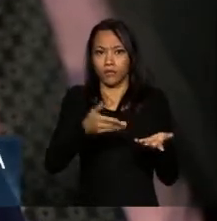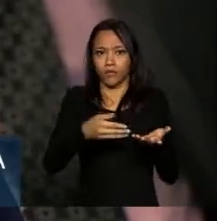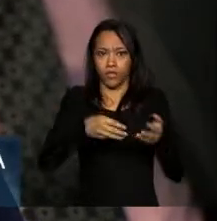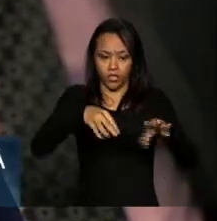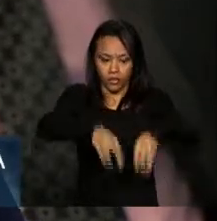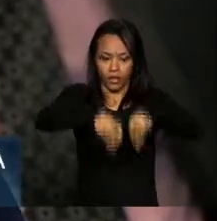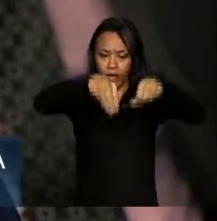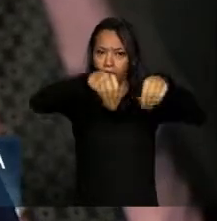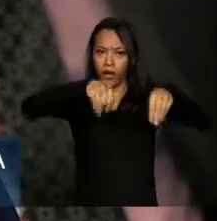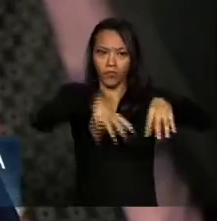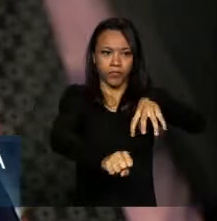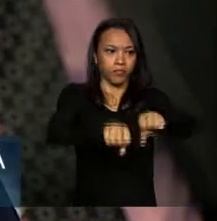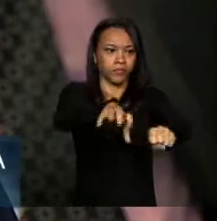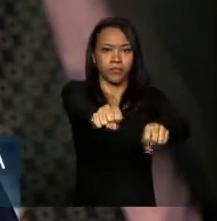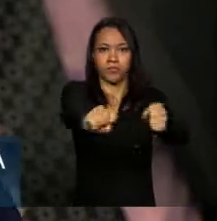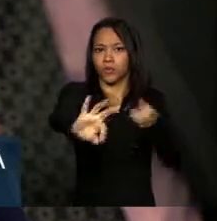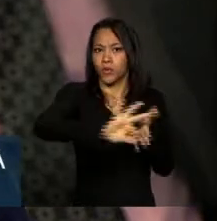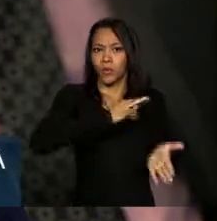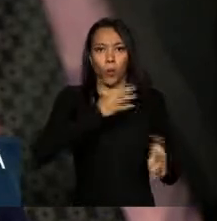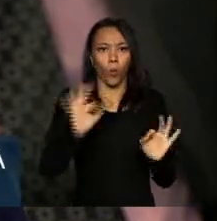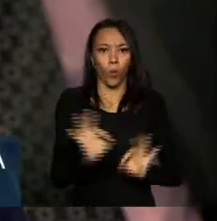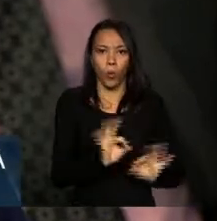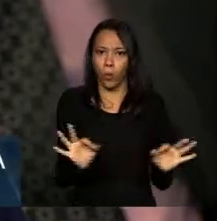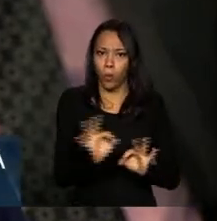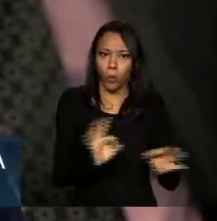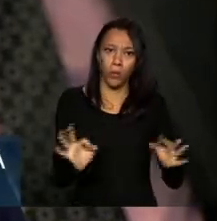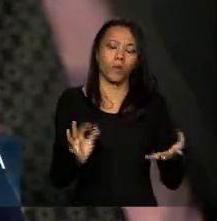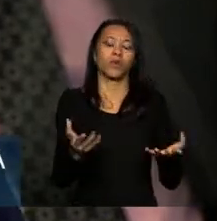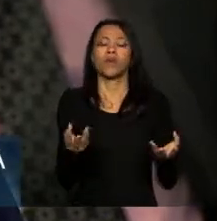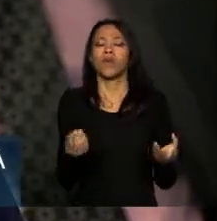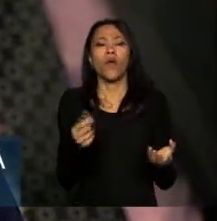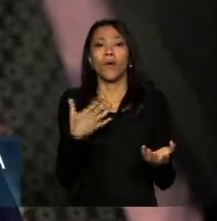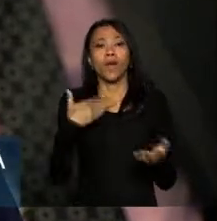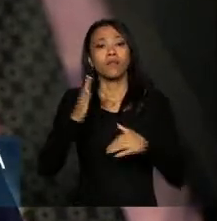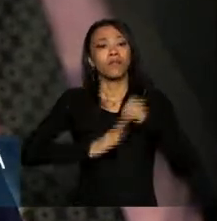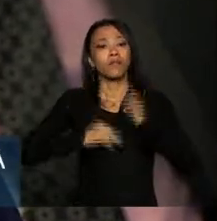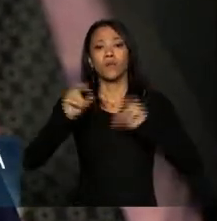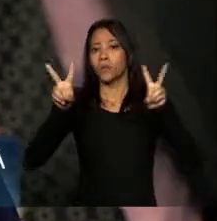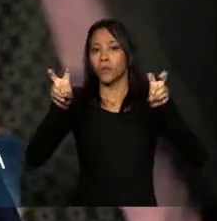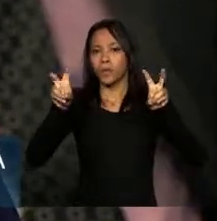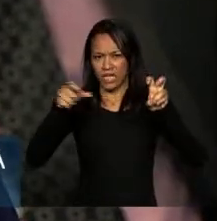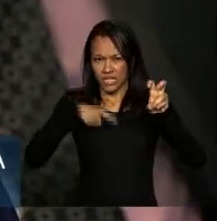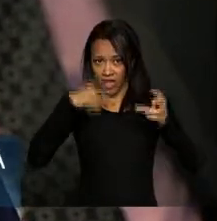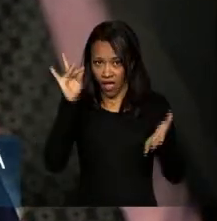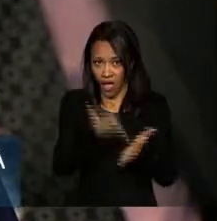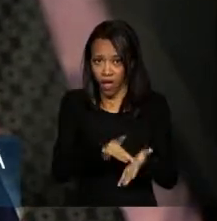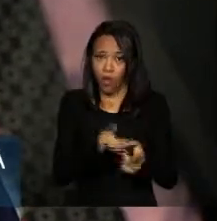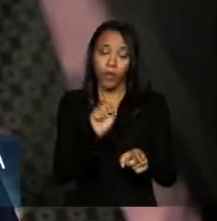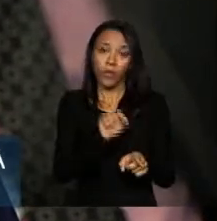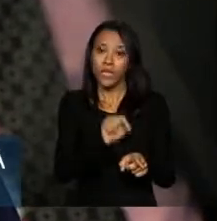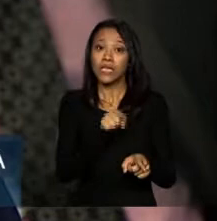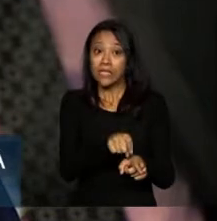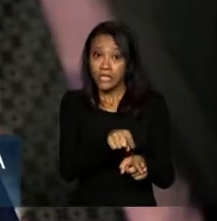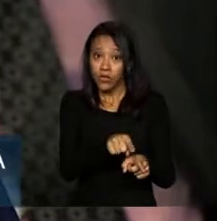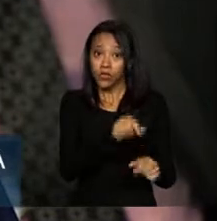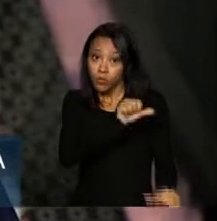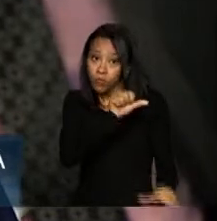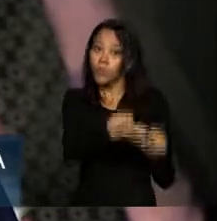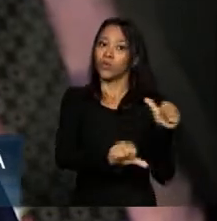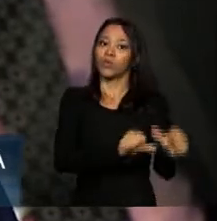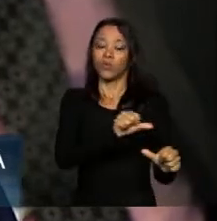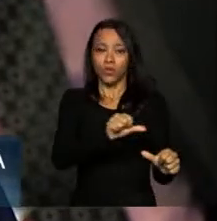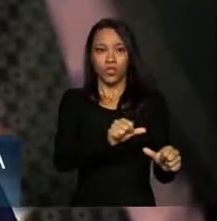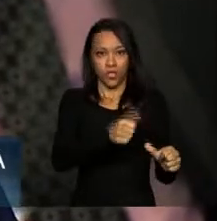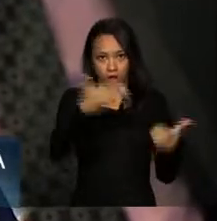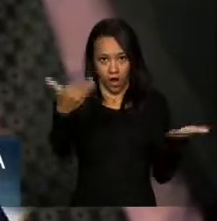do baixo encaminhamento de assentamentos. Eu queria saber se existe uma expectativa real de que esse quadro mude agora